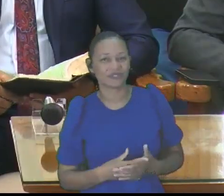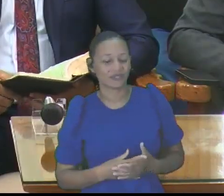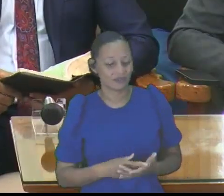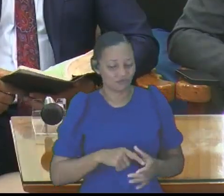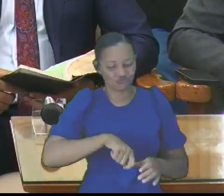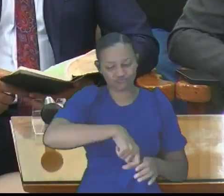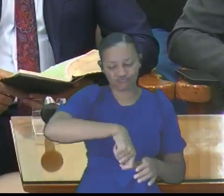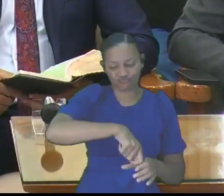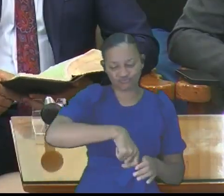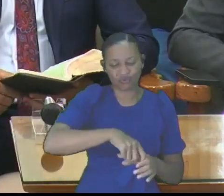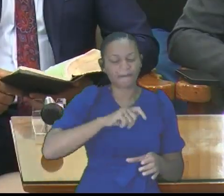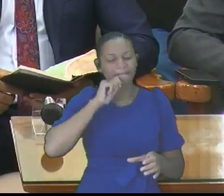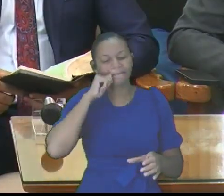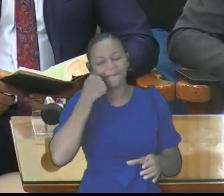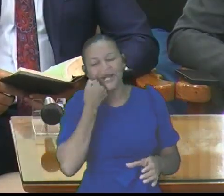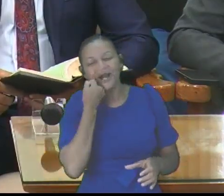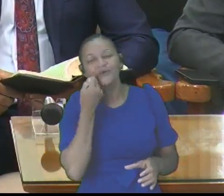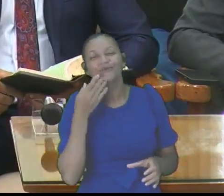doce, dá mais resultado.